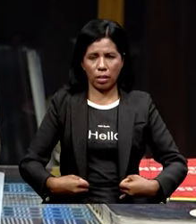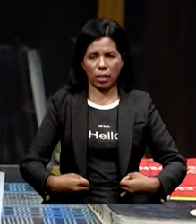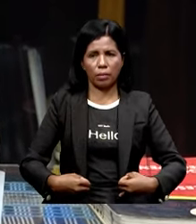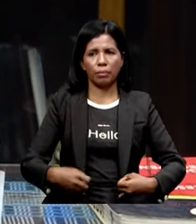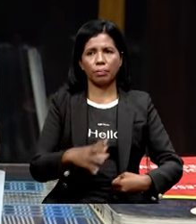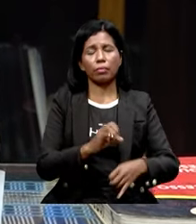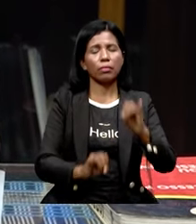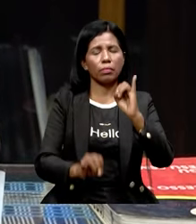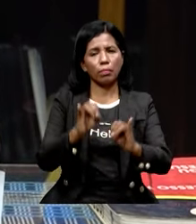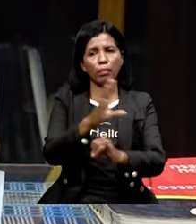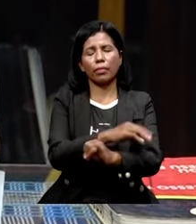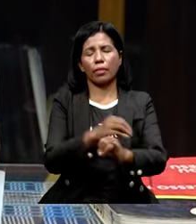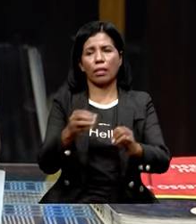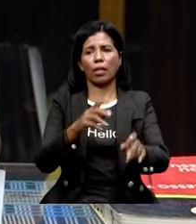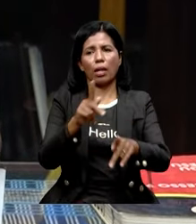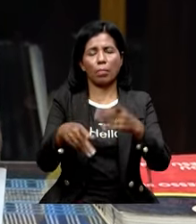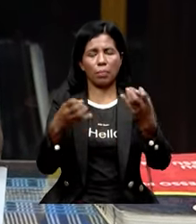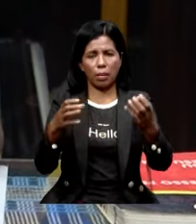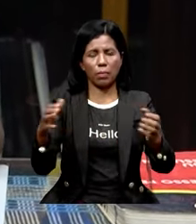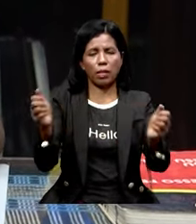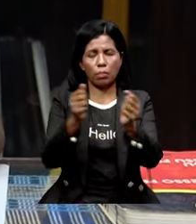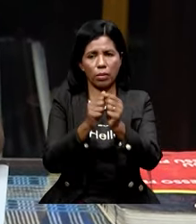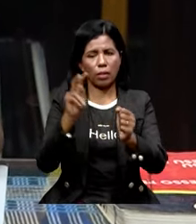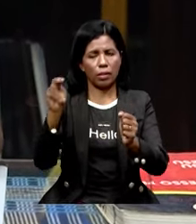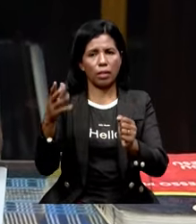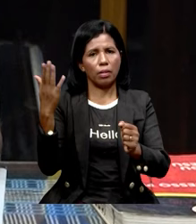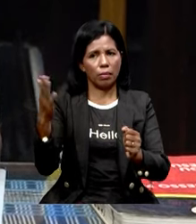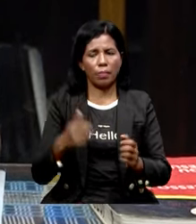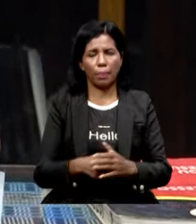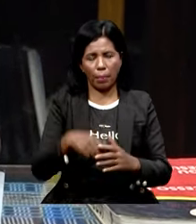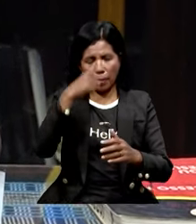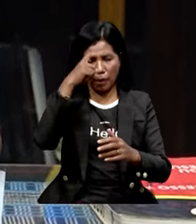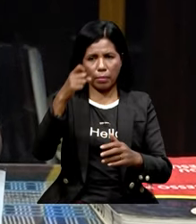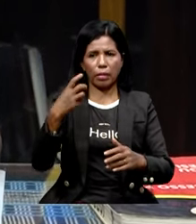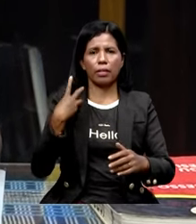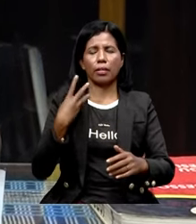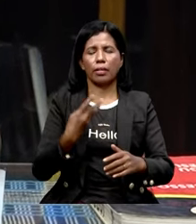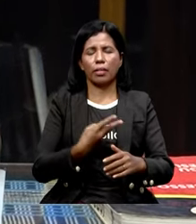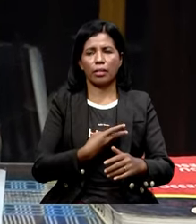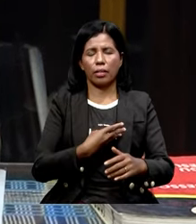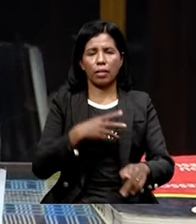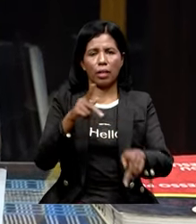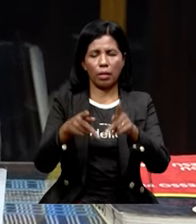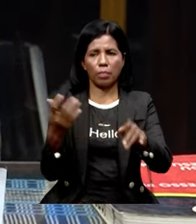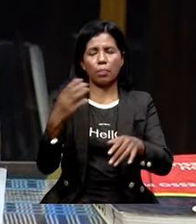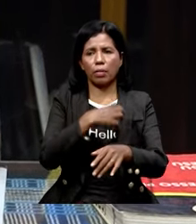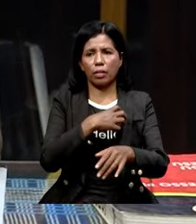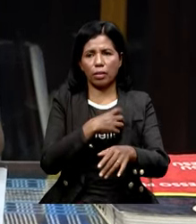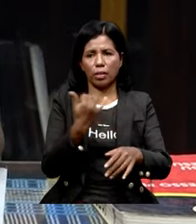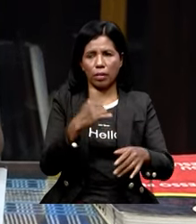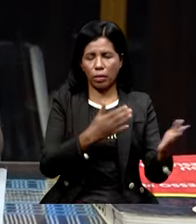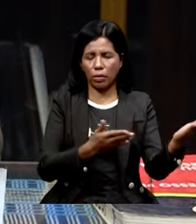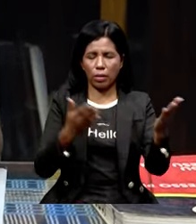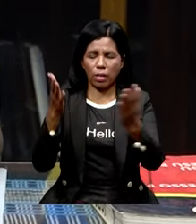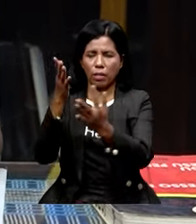vamos, e ma baracmos, ba hobornia ne ba. Tamba ne maka, itanian patrole siramos, lor ne ba